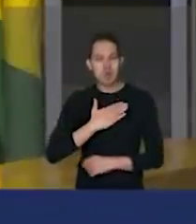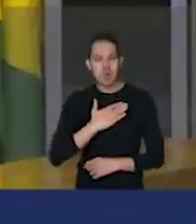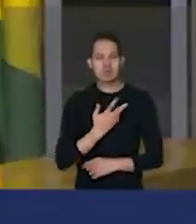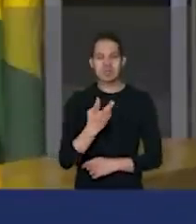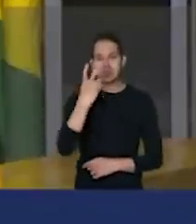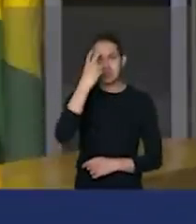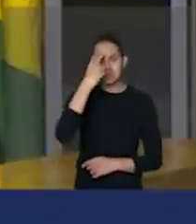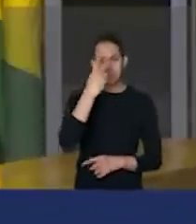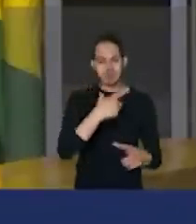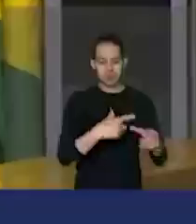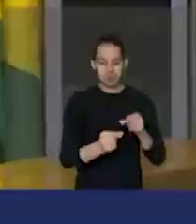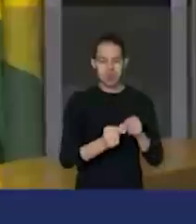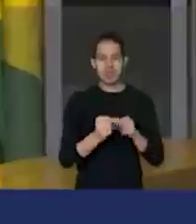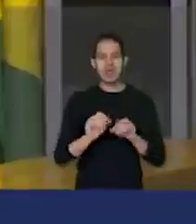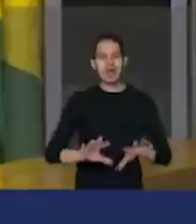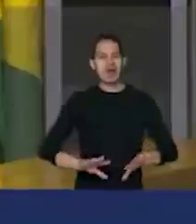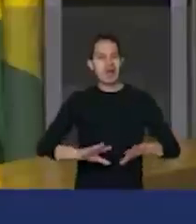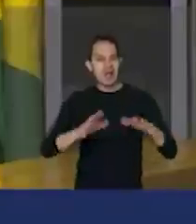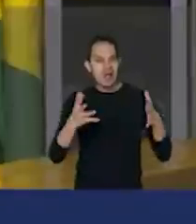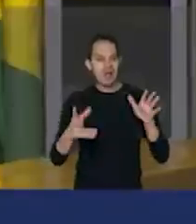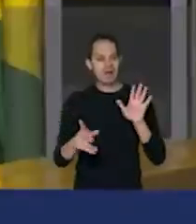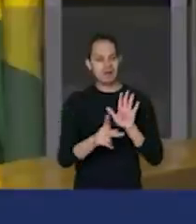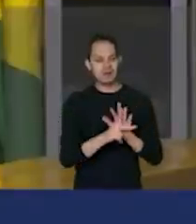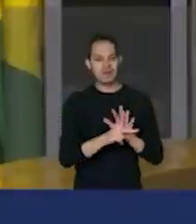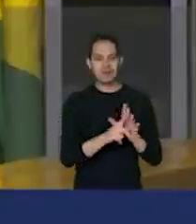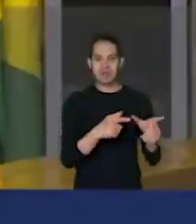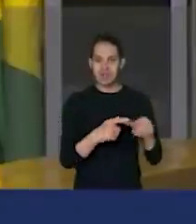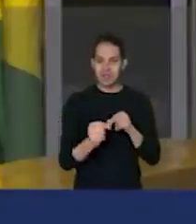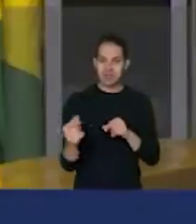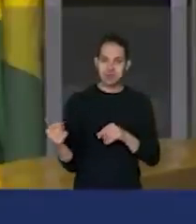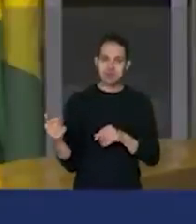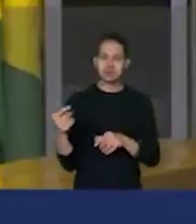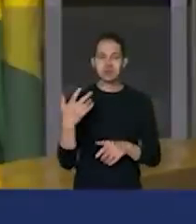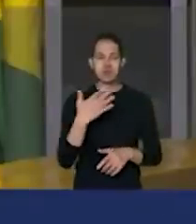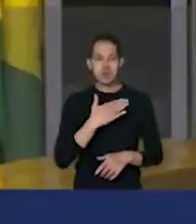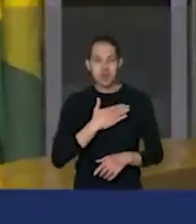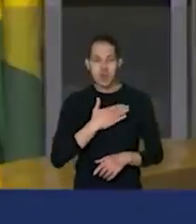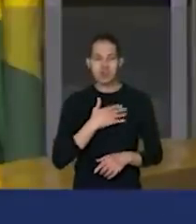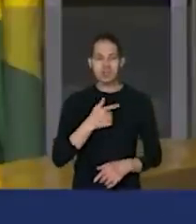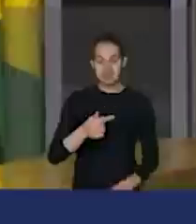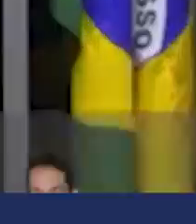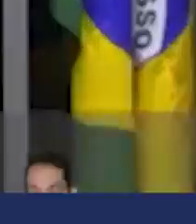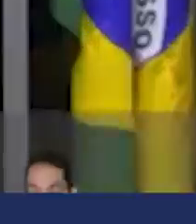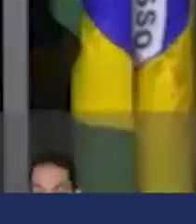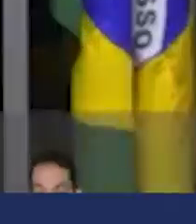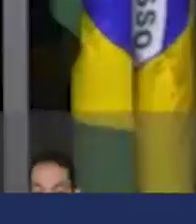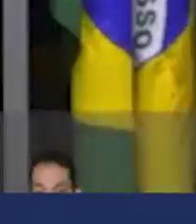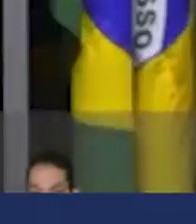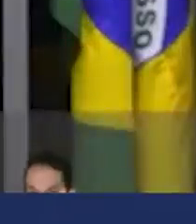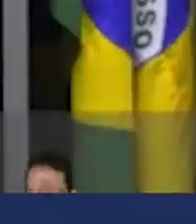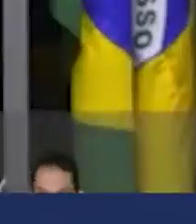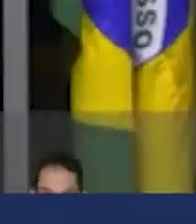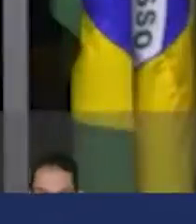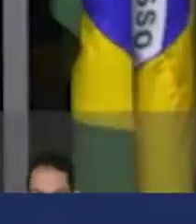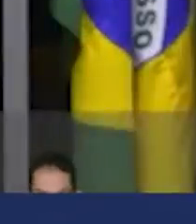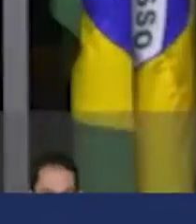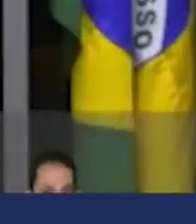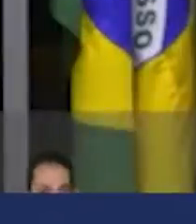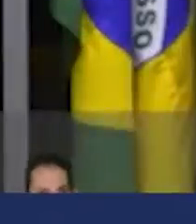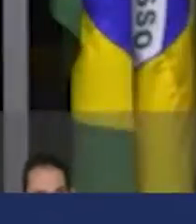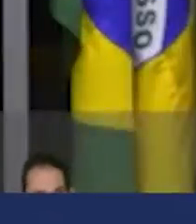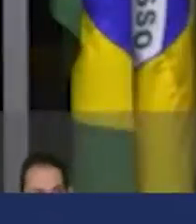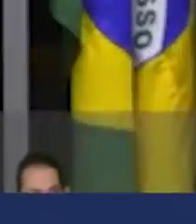frequenta os eventos da comunidade Nikkei são mais de sete milhões de brasileiros o Michael a sua presença nos nossos eventos e